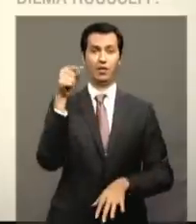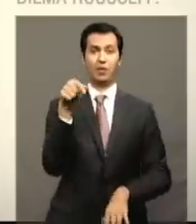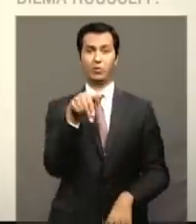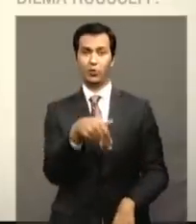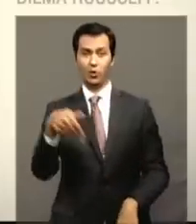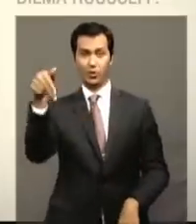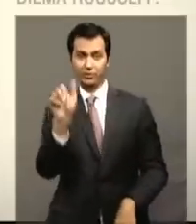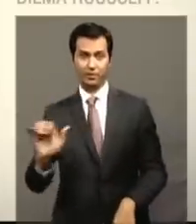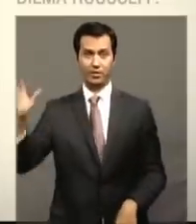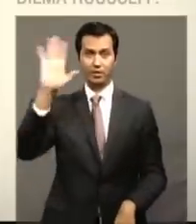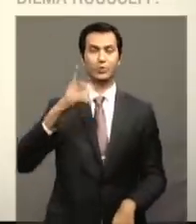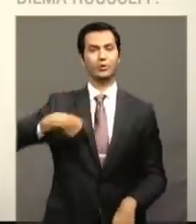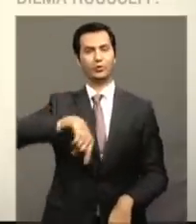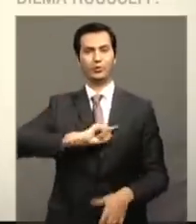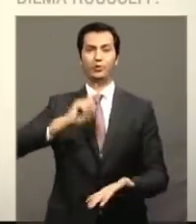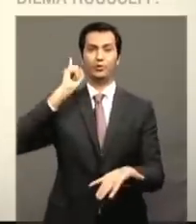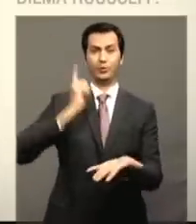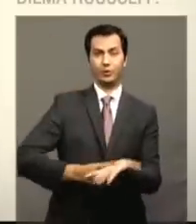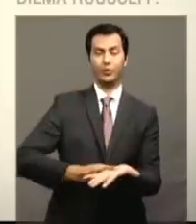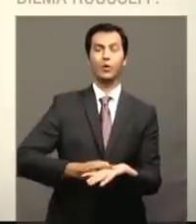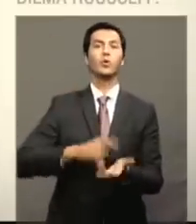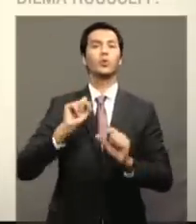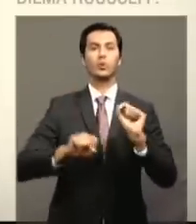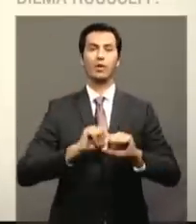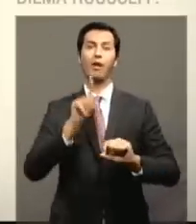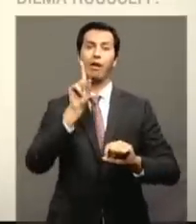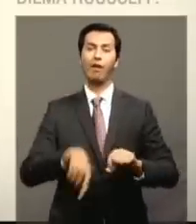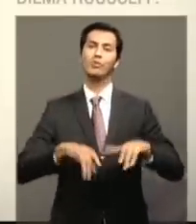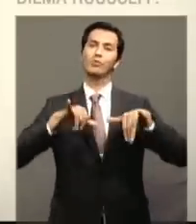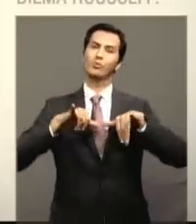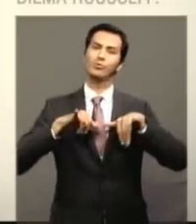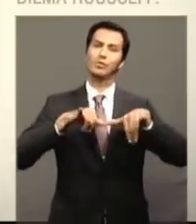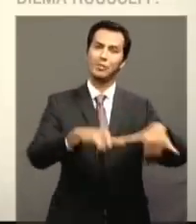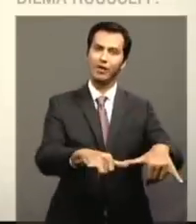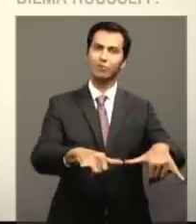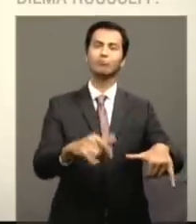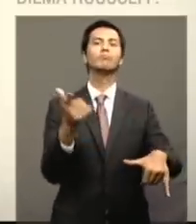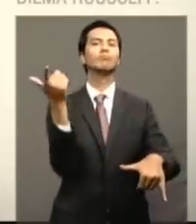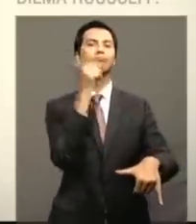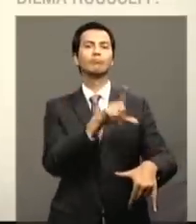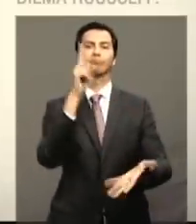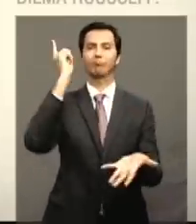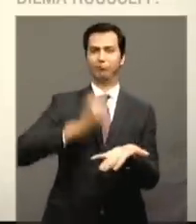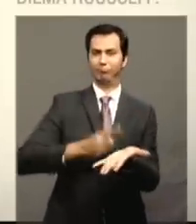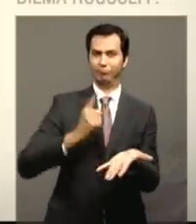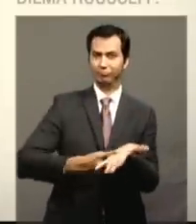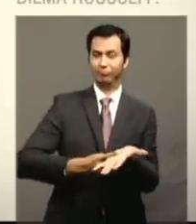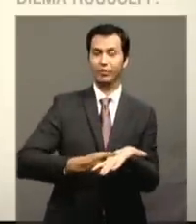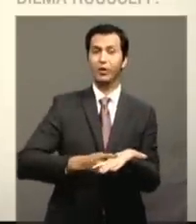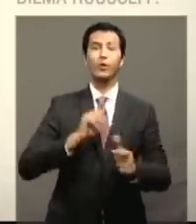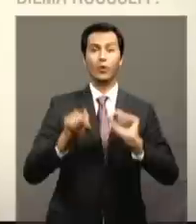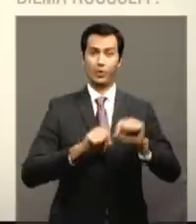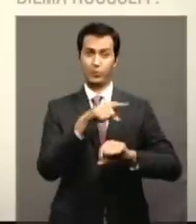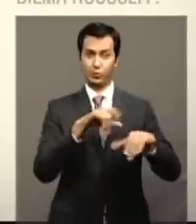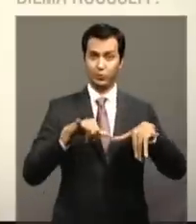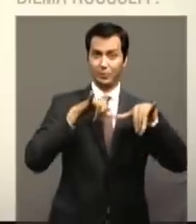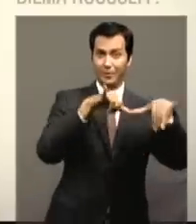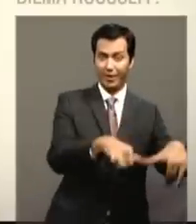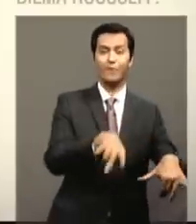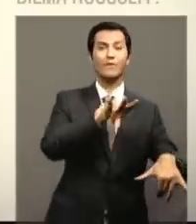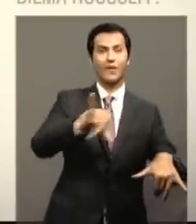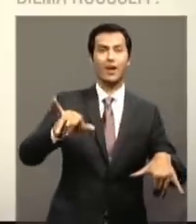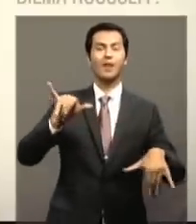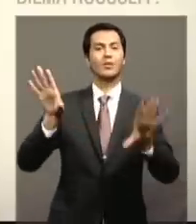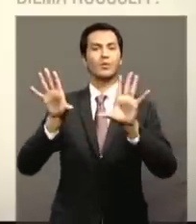parceria inédita sabe com quem Luciano com o Supermercados eles vão comprar e vender a produção de agricultores